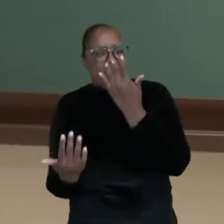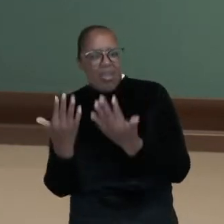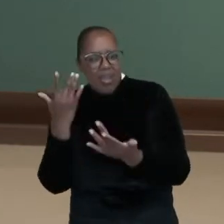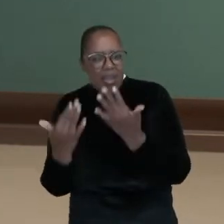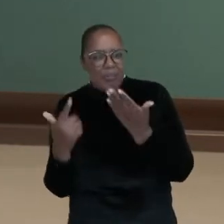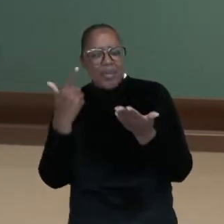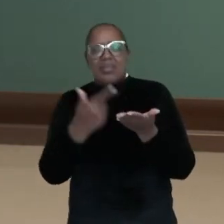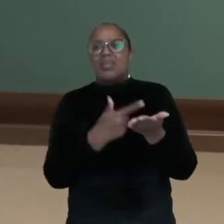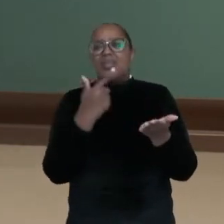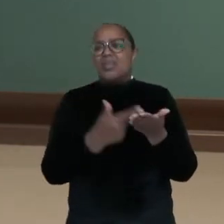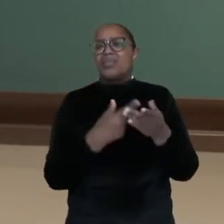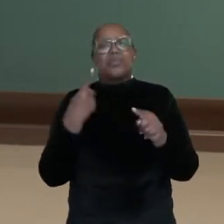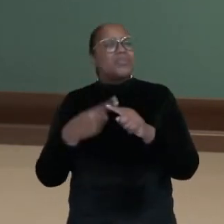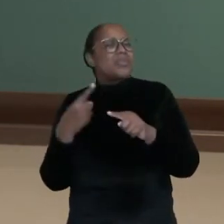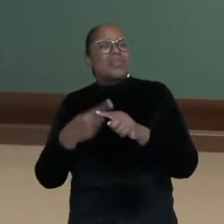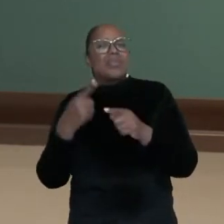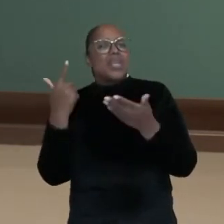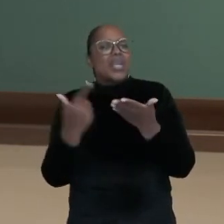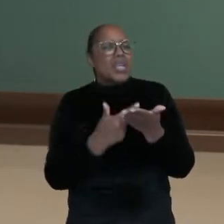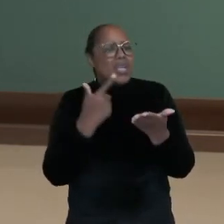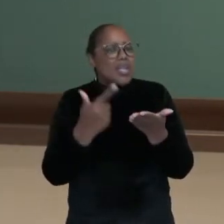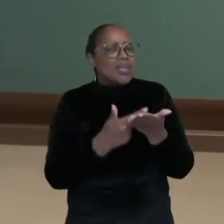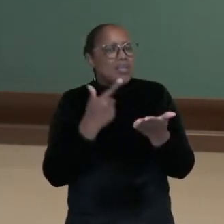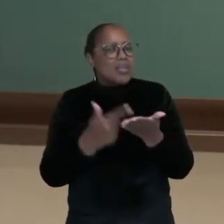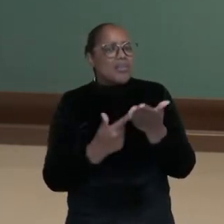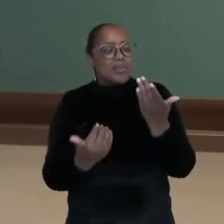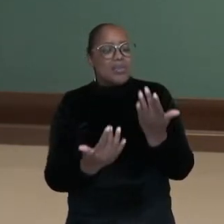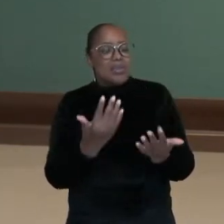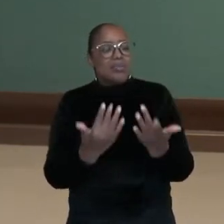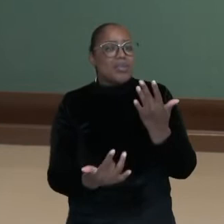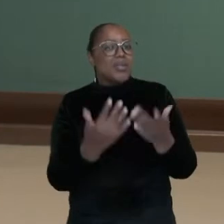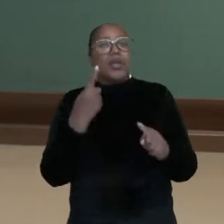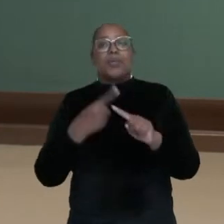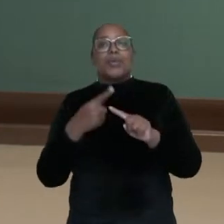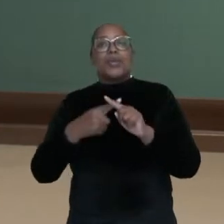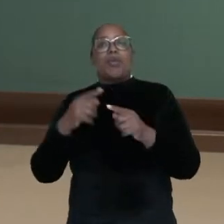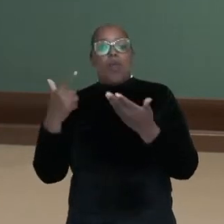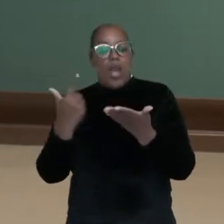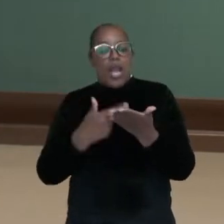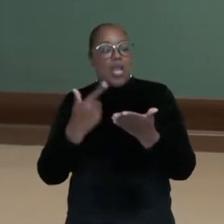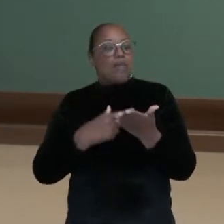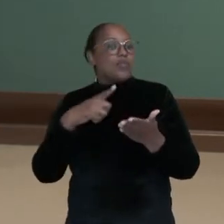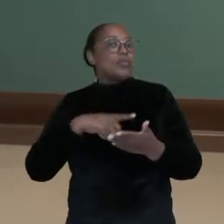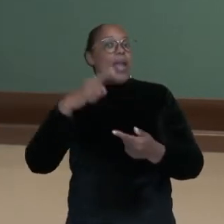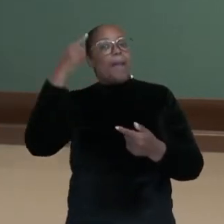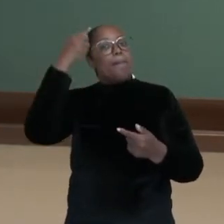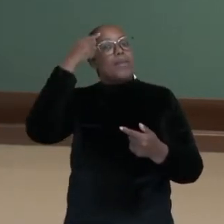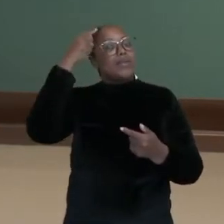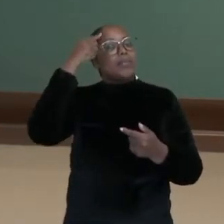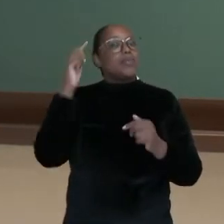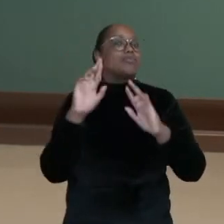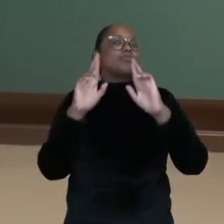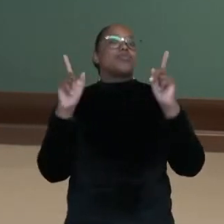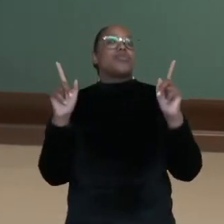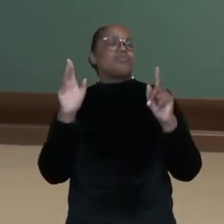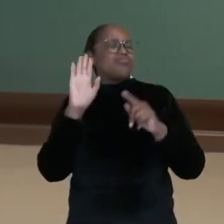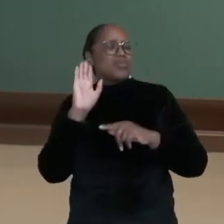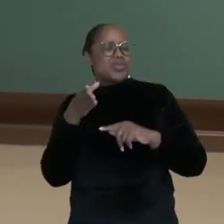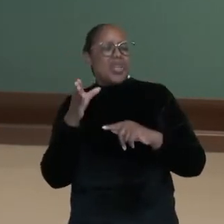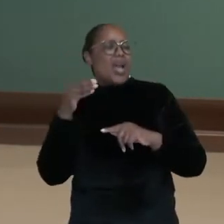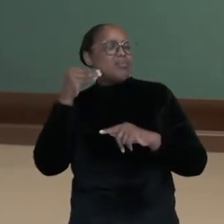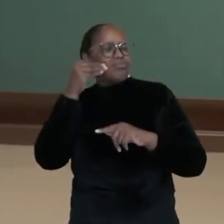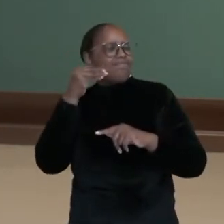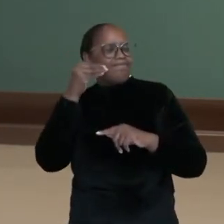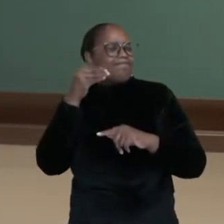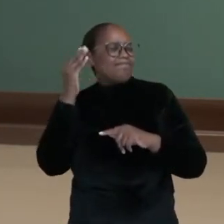está queimando livro? Porque o livro tem pensamento diferente, né? Então, assim, já prevendo